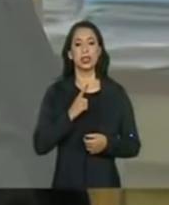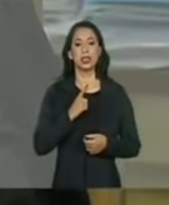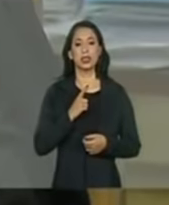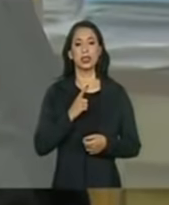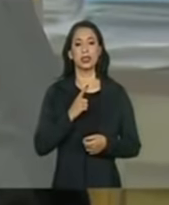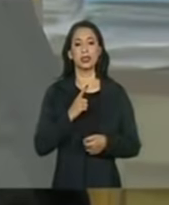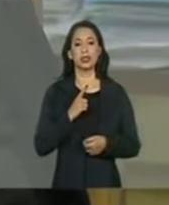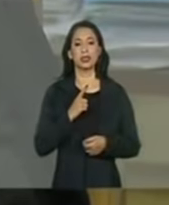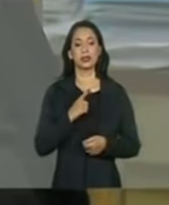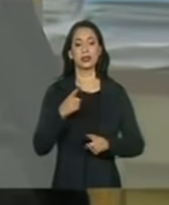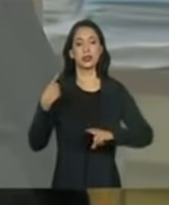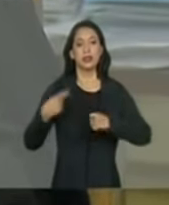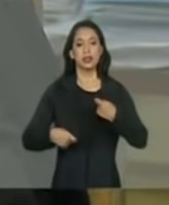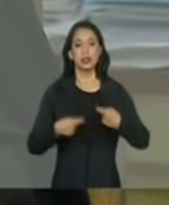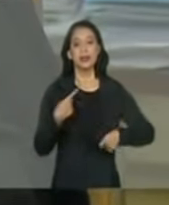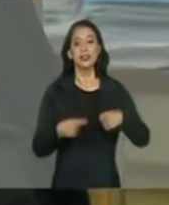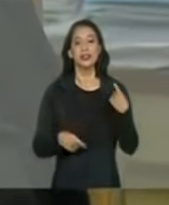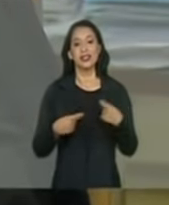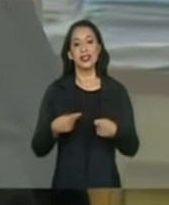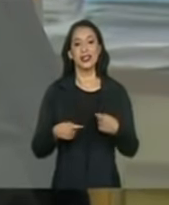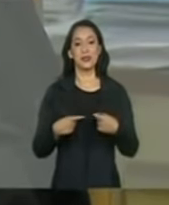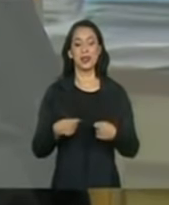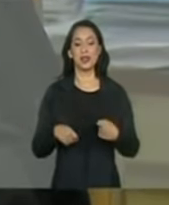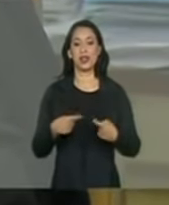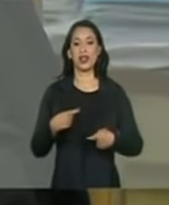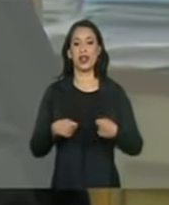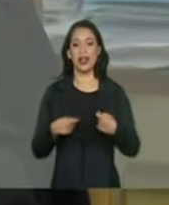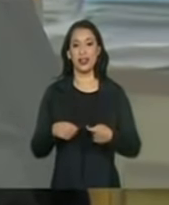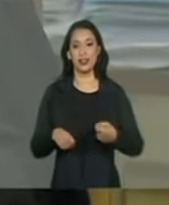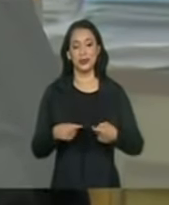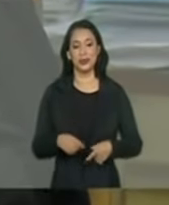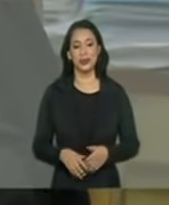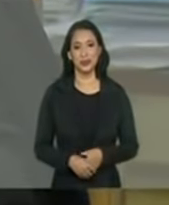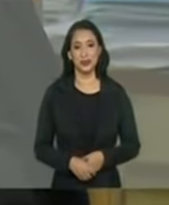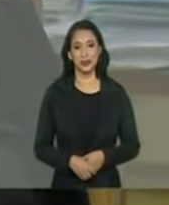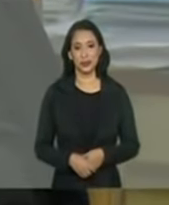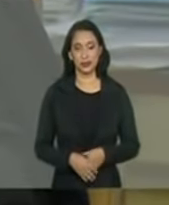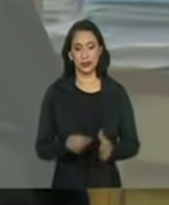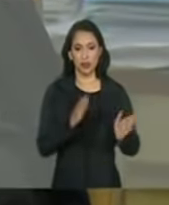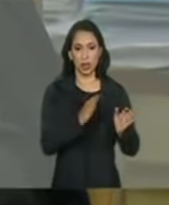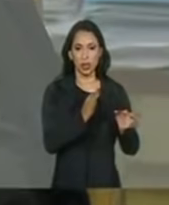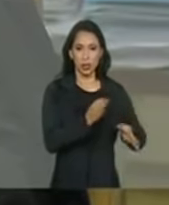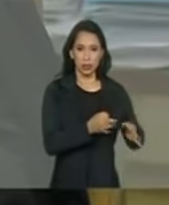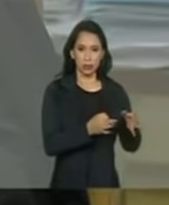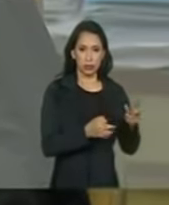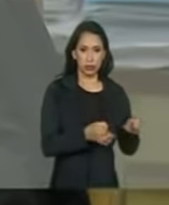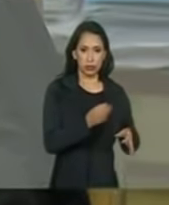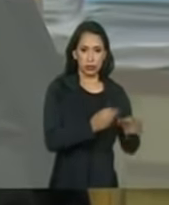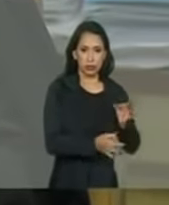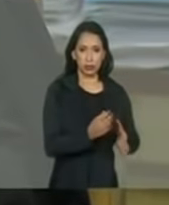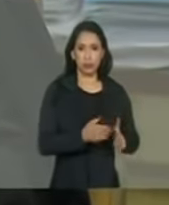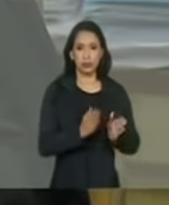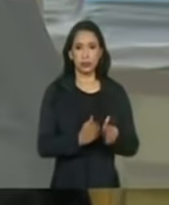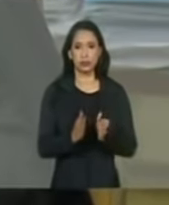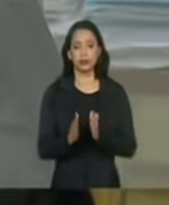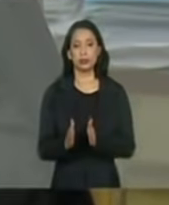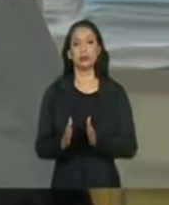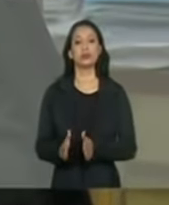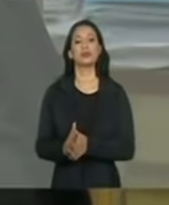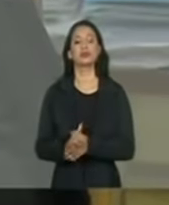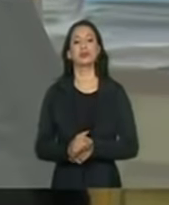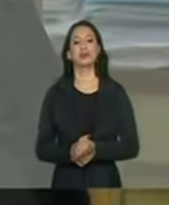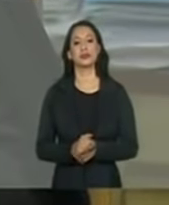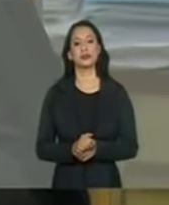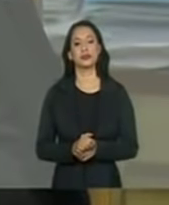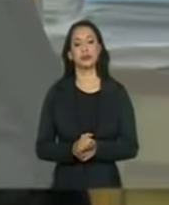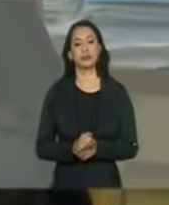debate em torno dessa questão da presunção de inocência do trânsito em julgado quando nós temos nos